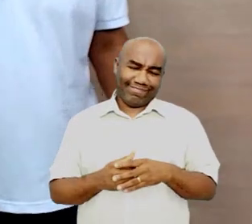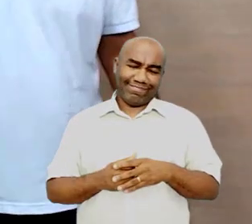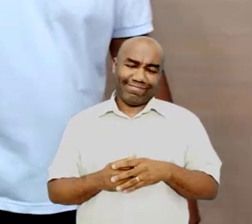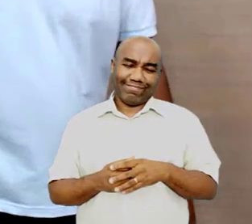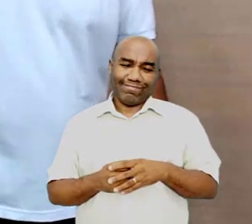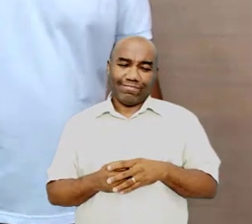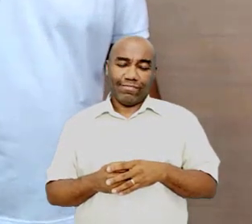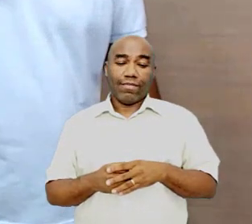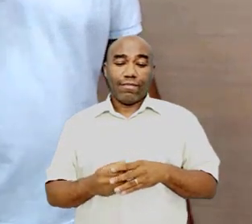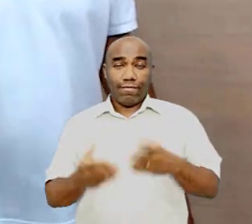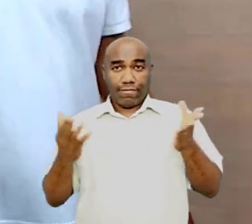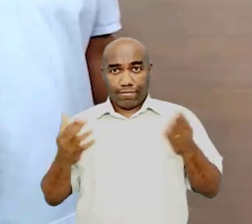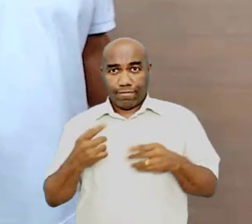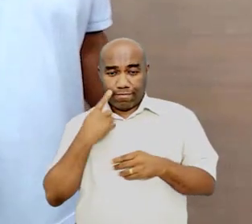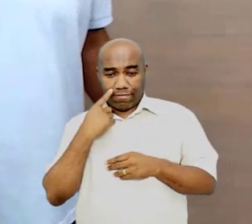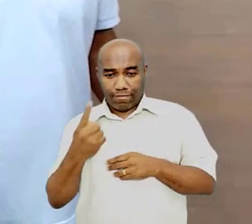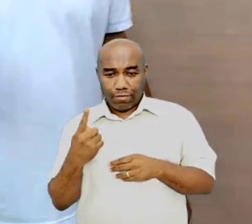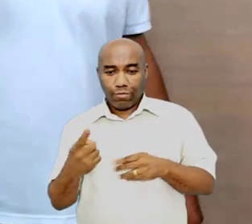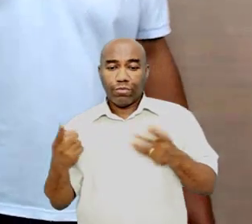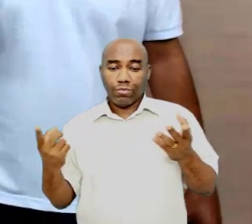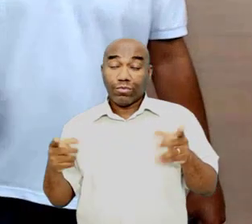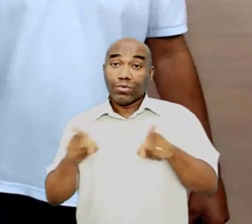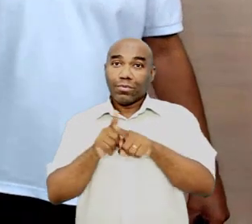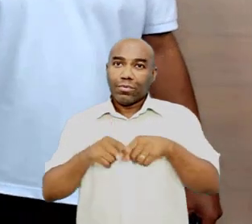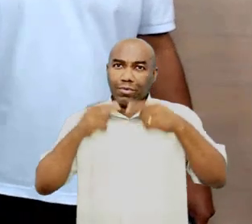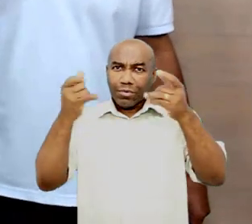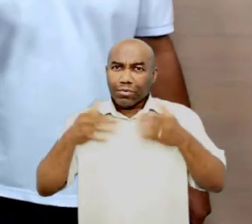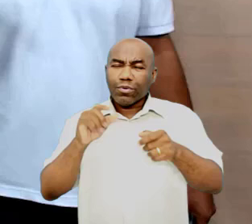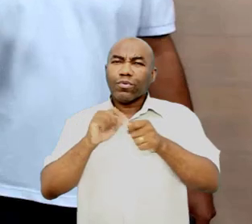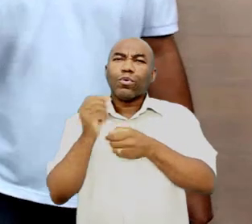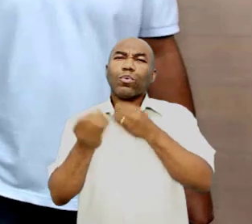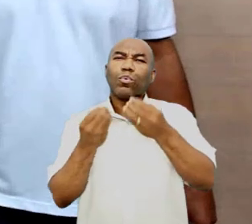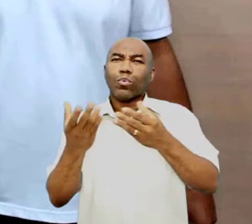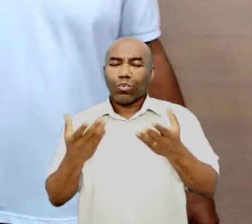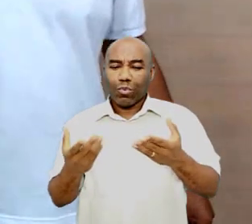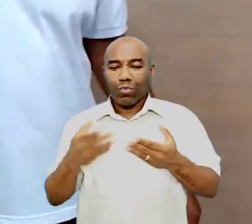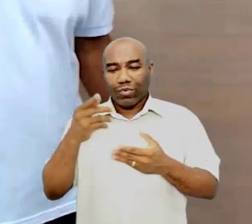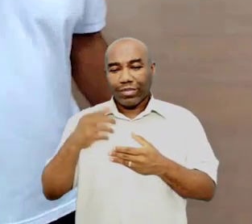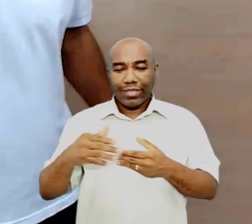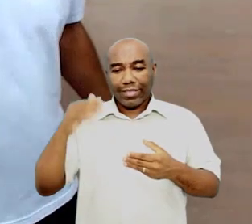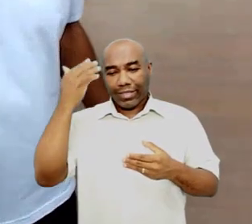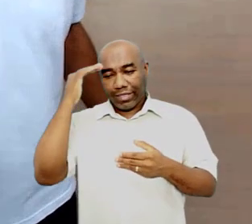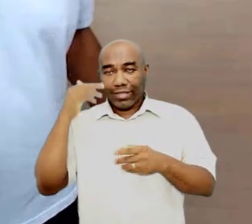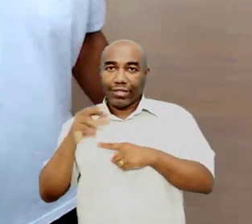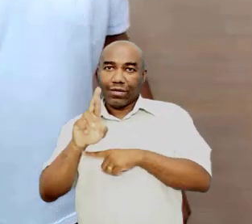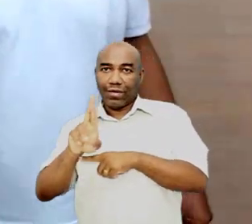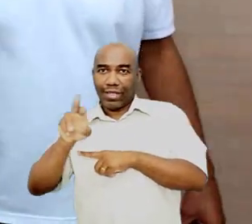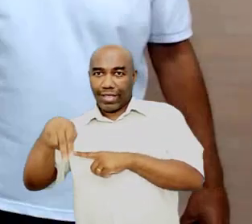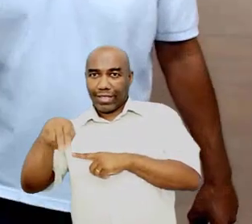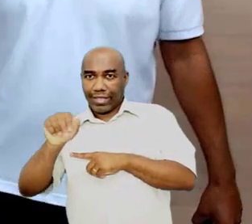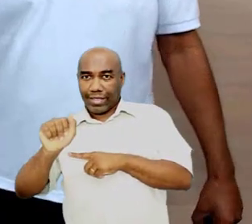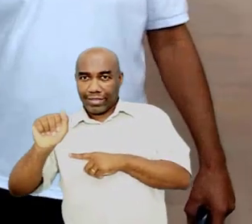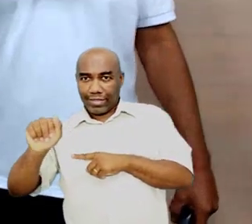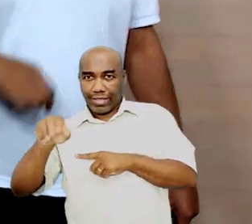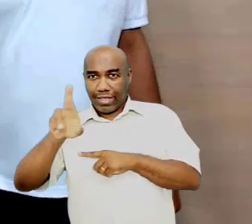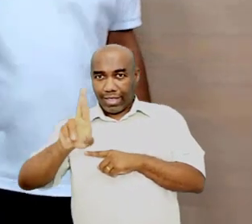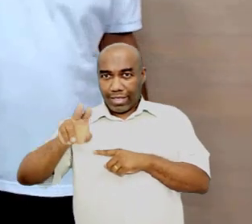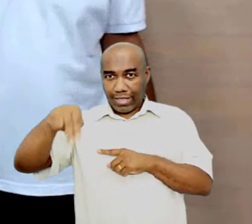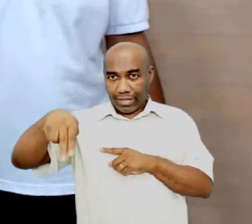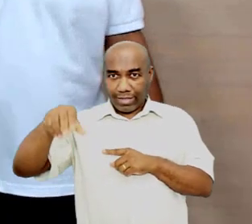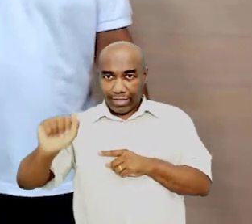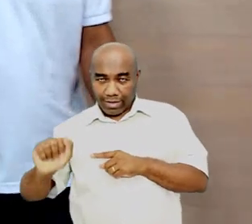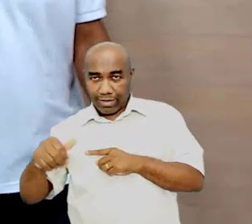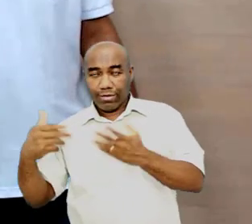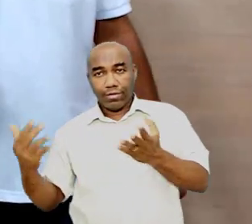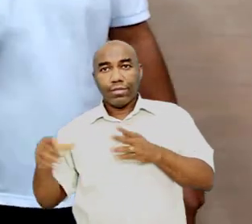Quer que eu fale uma verdade? Eu encontrei mais vírus que contêm RNA do que com DNA.